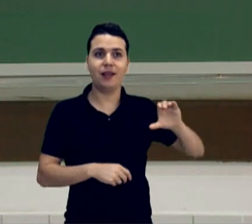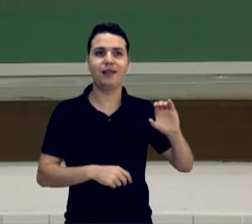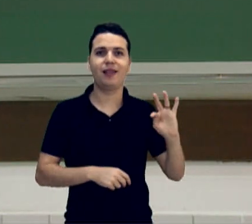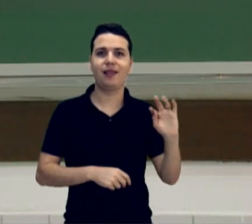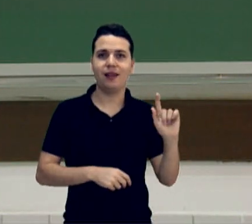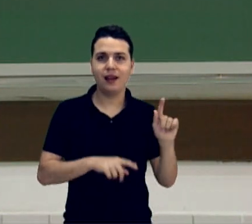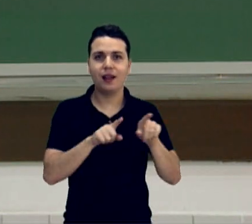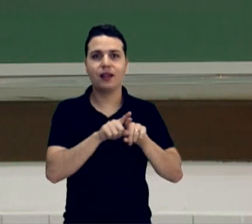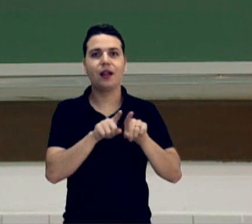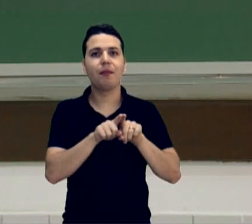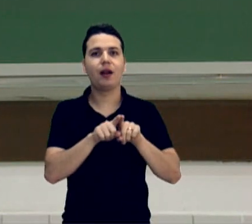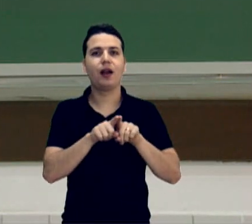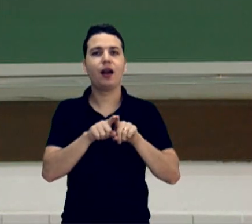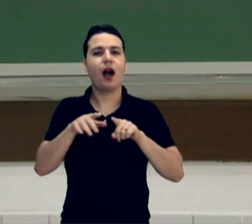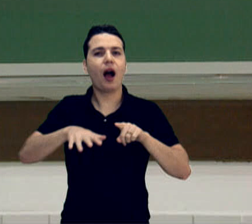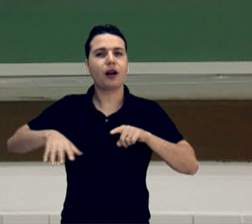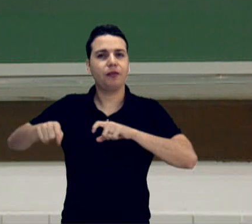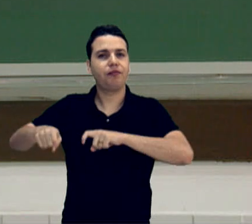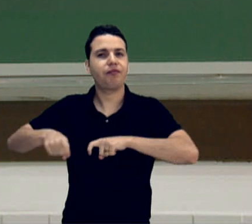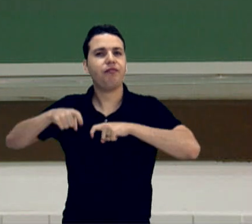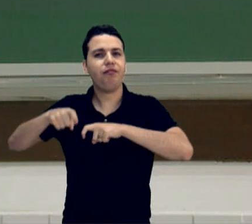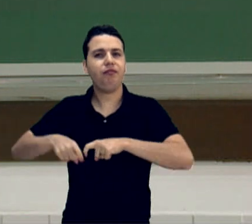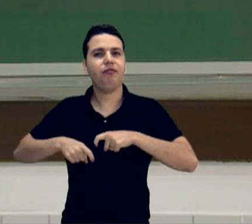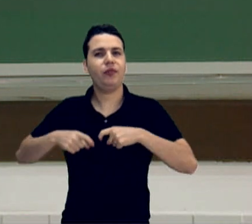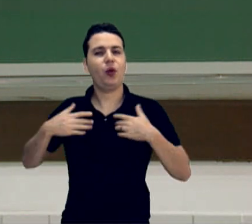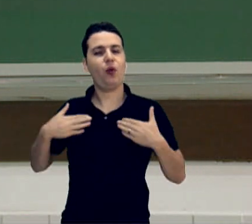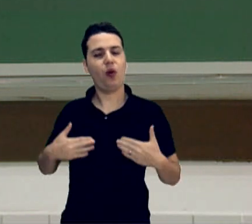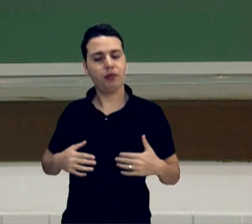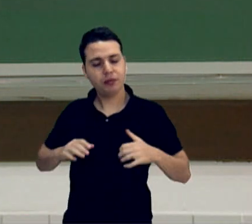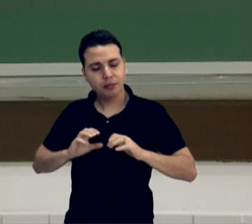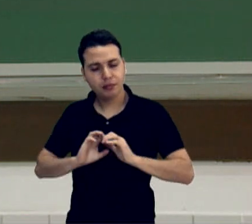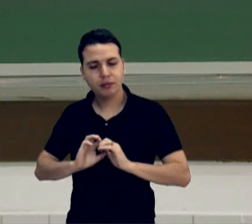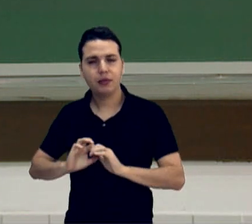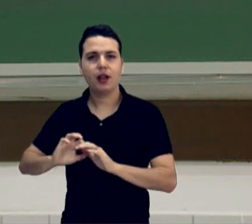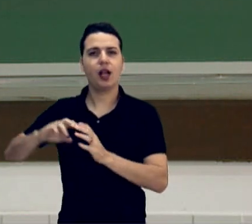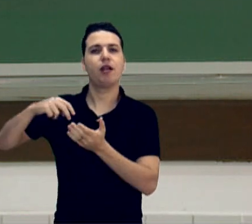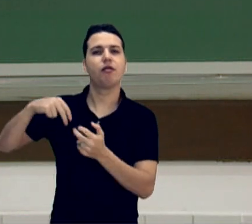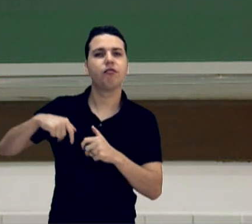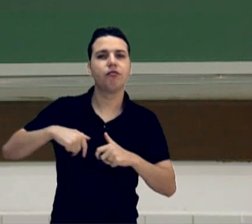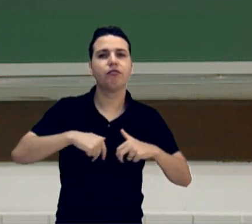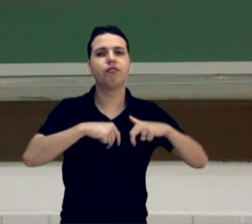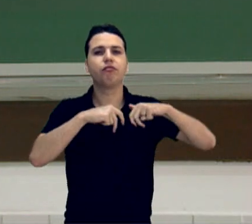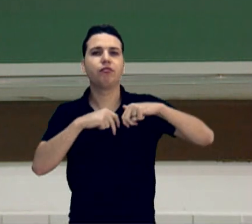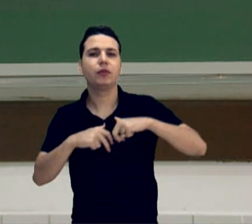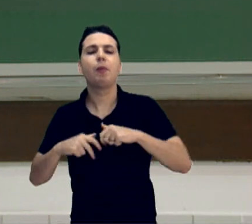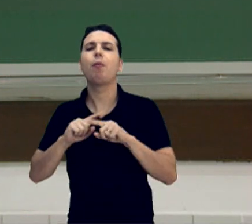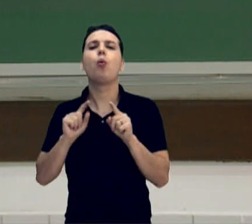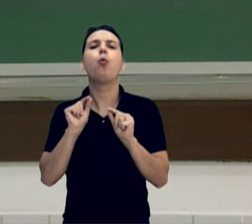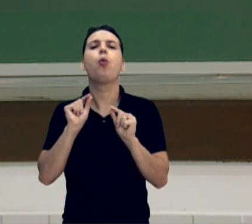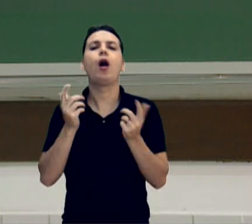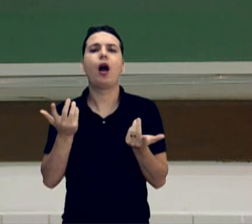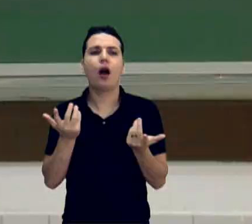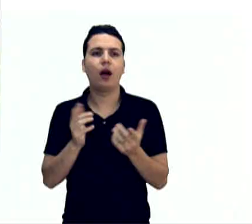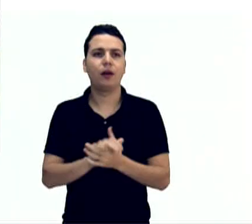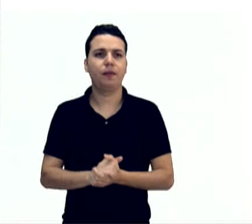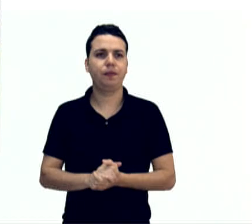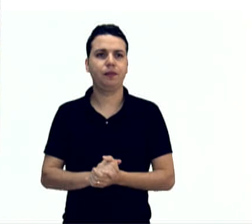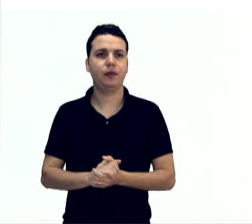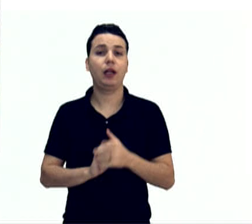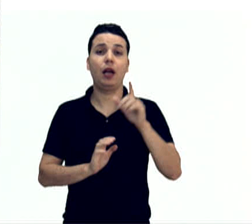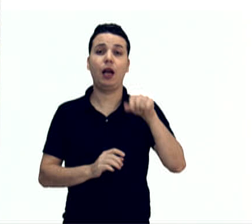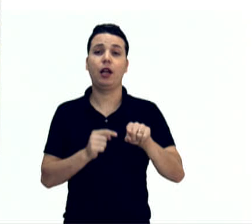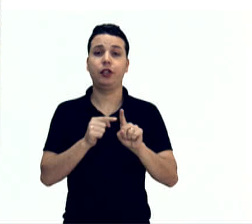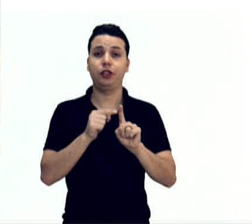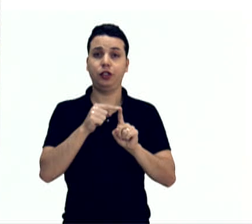as pessoas soltam o corpo dançando a vaneira. Mas o que é vaneira? Vamos ver. É um estilo de